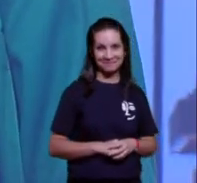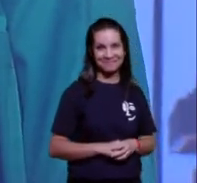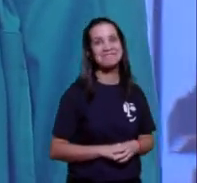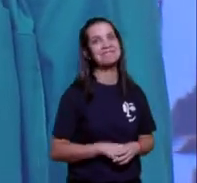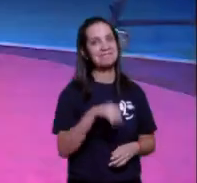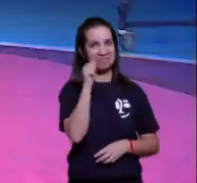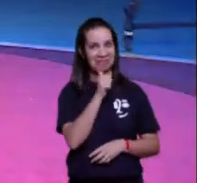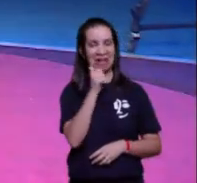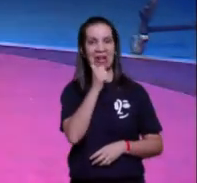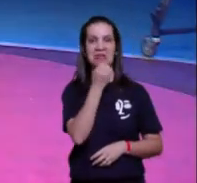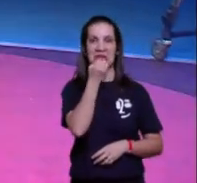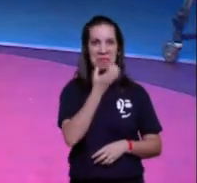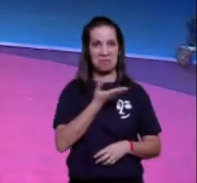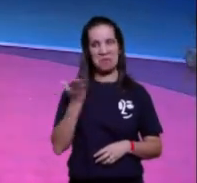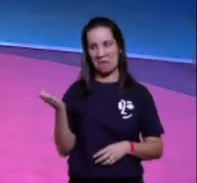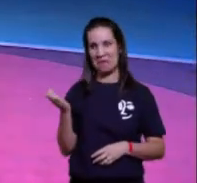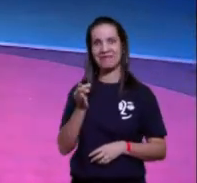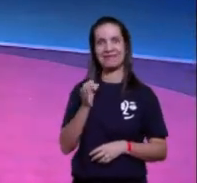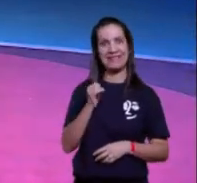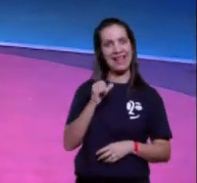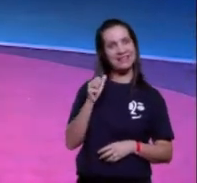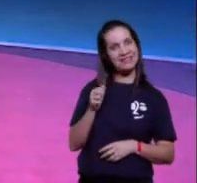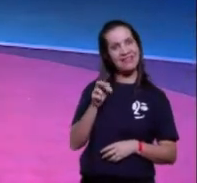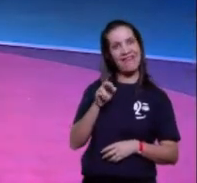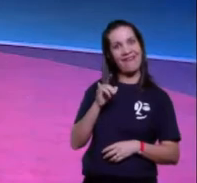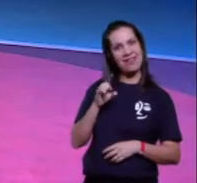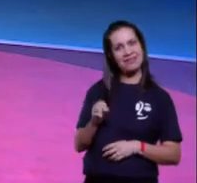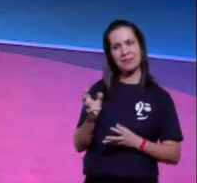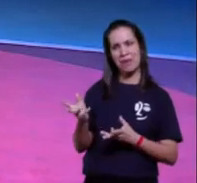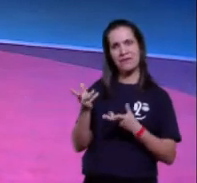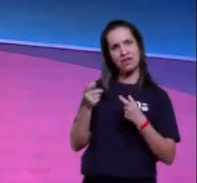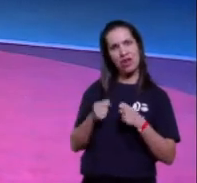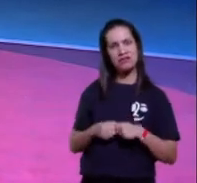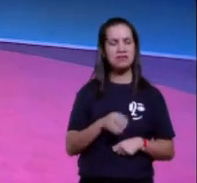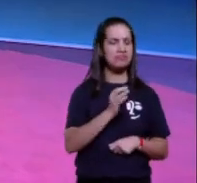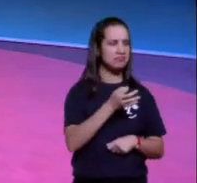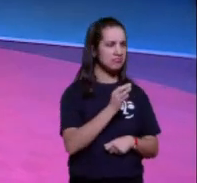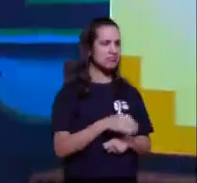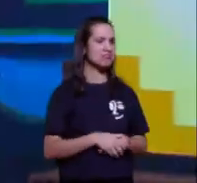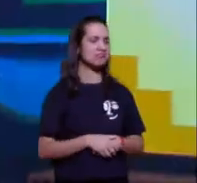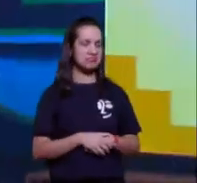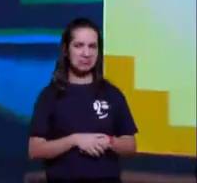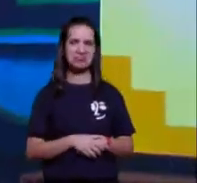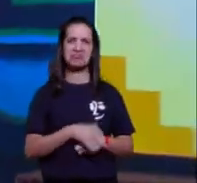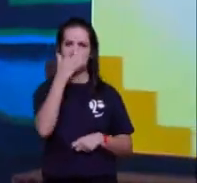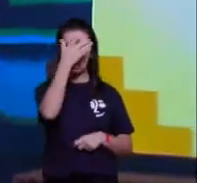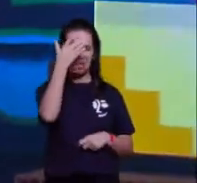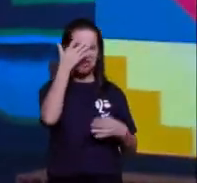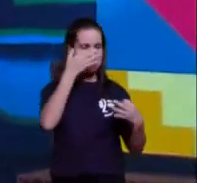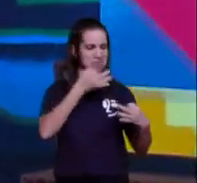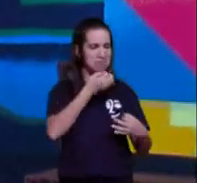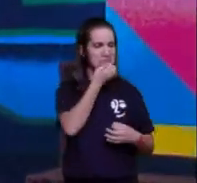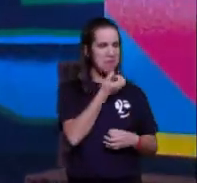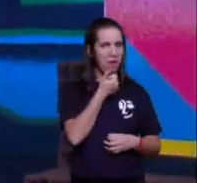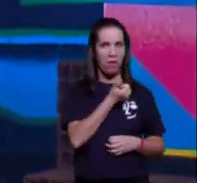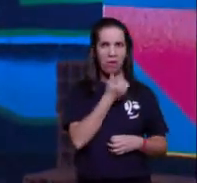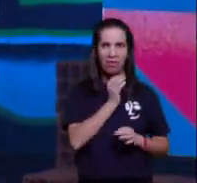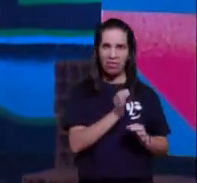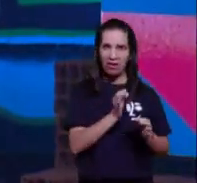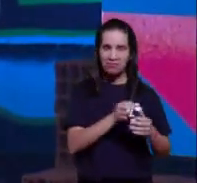Garota boa essa Tássia Reis, hein, Hélio? Que maravilhosa. Tá demais. Mandando muito, mandando demais. Espetacular. E